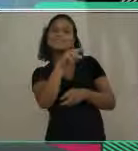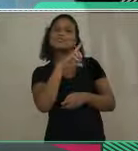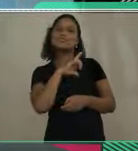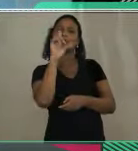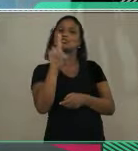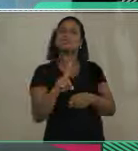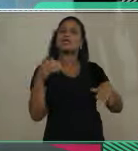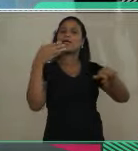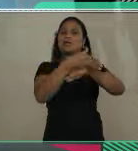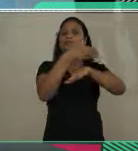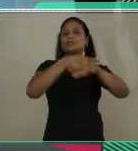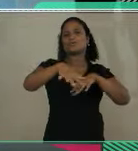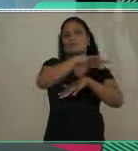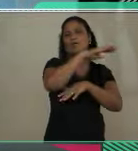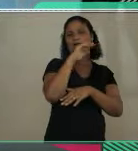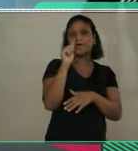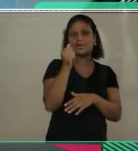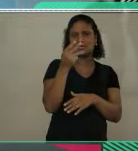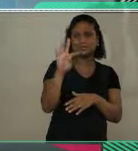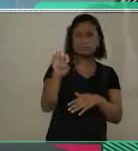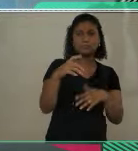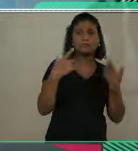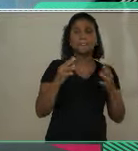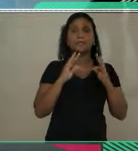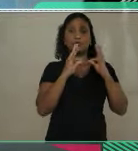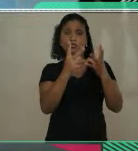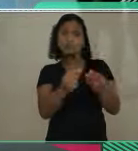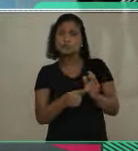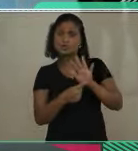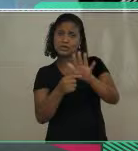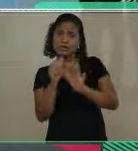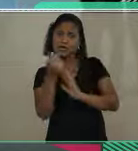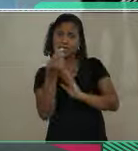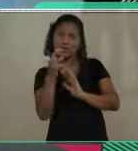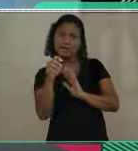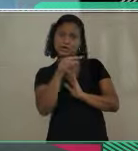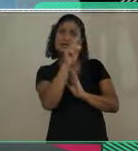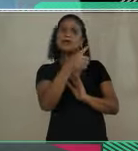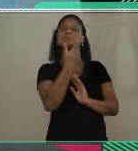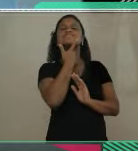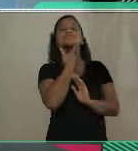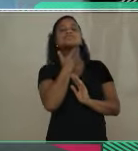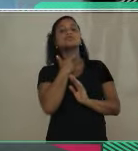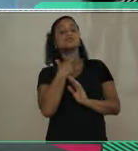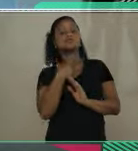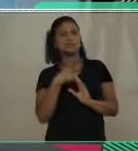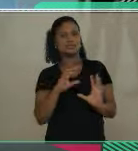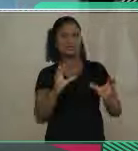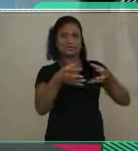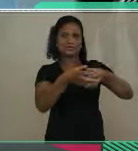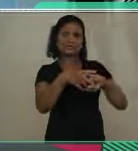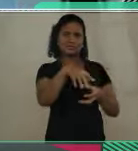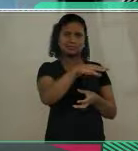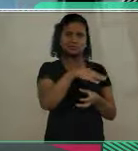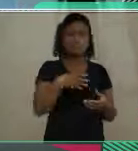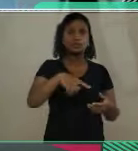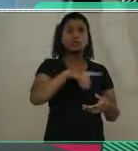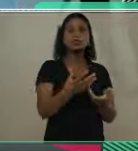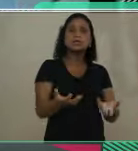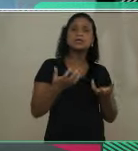pessoas começam a perceber que todos têm direito ao acesso à arte, que todos podem produzir arte. E essa é que é a